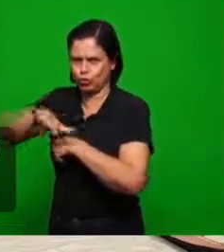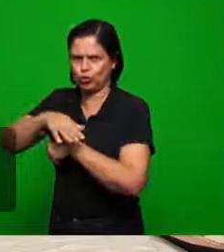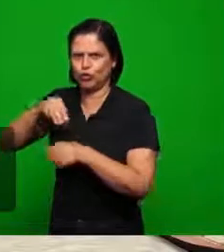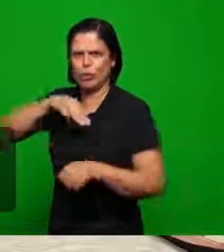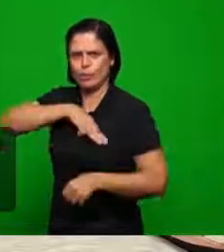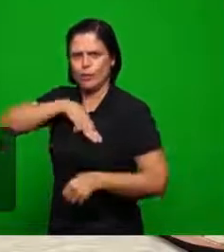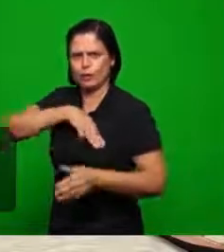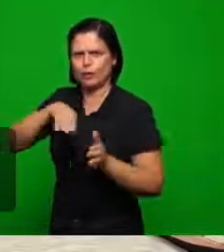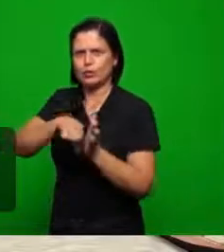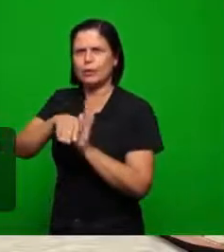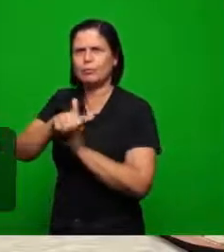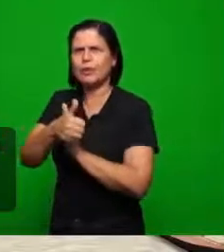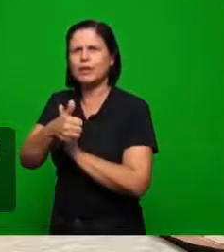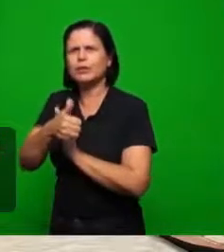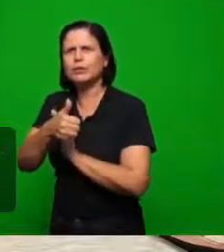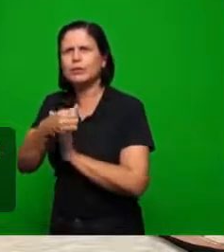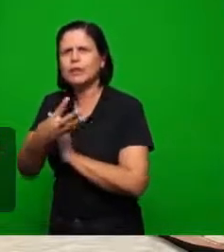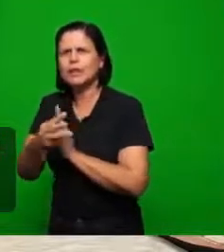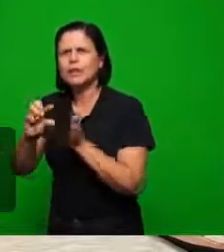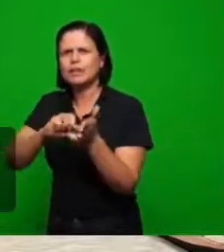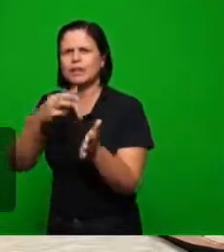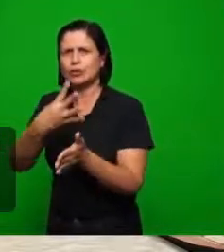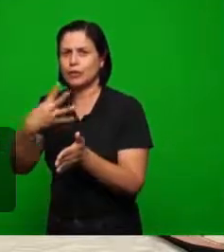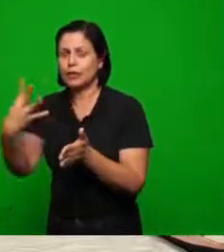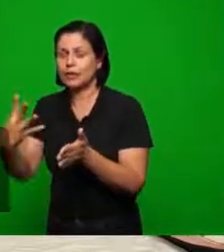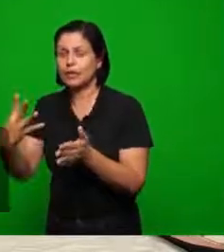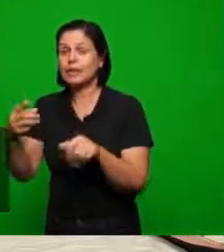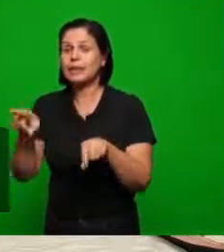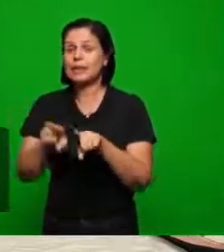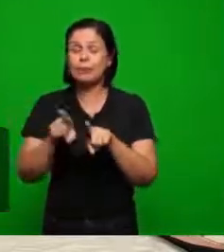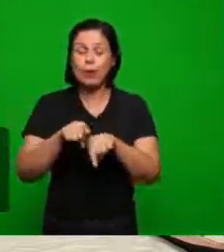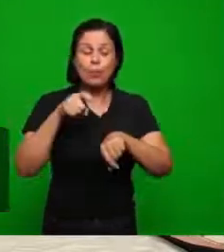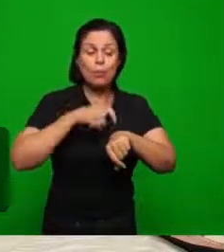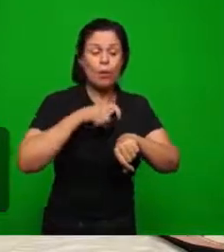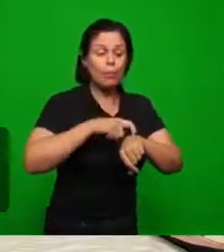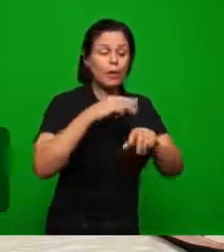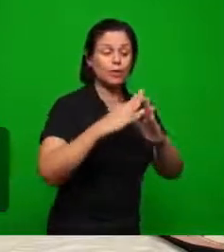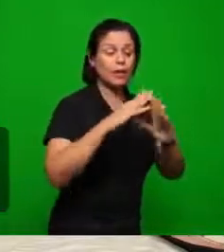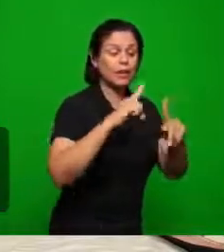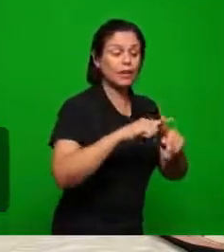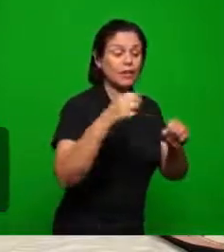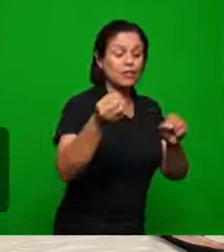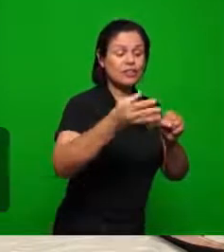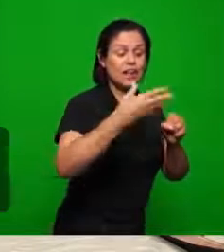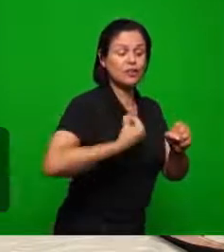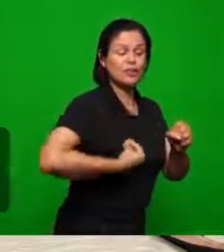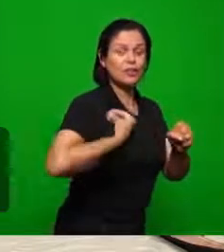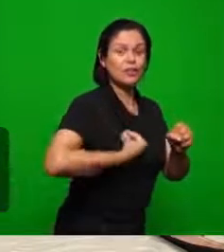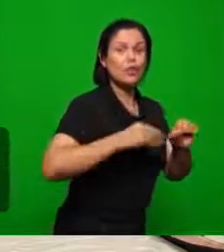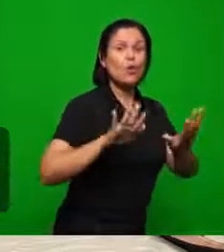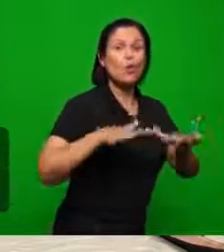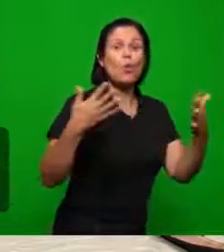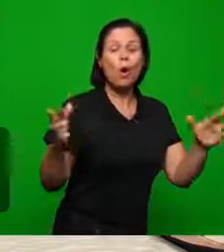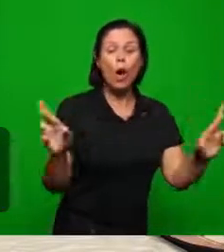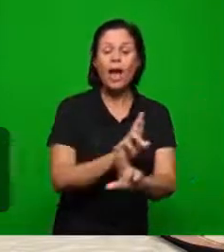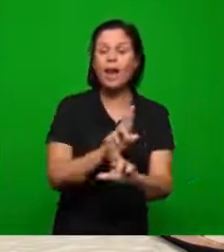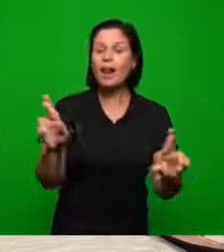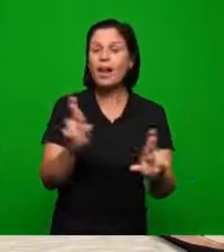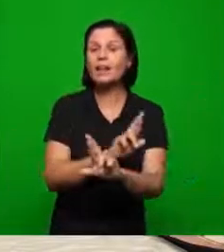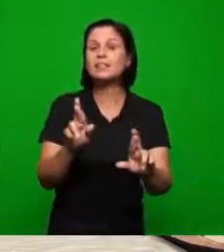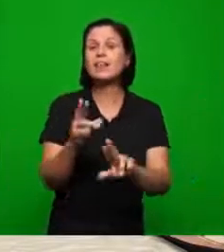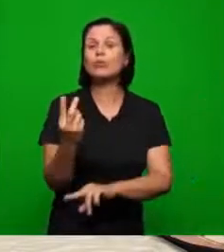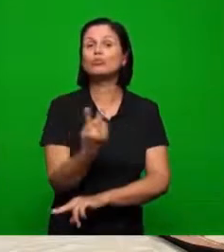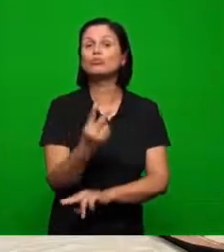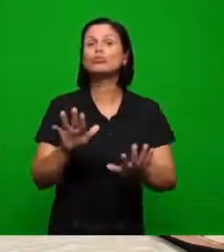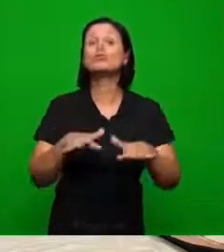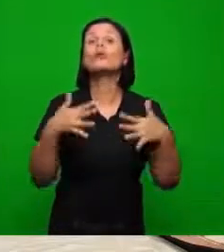44, e o momento vivido pela igreja em Sardes? Momento este descrito na carta